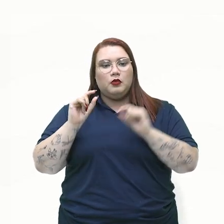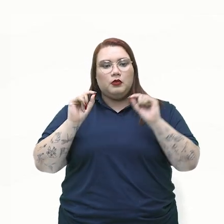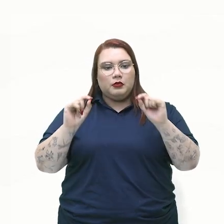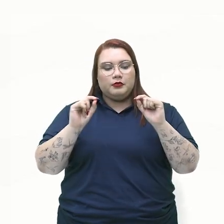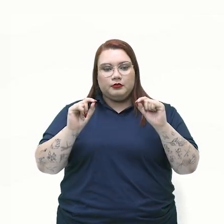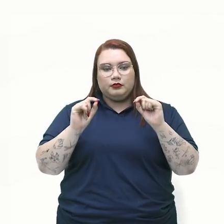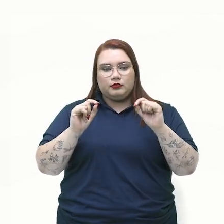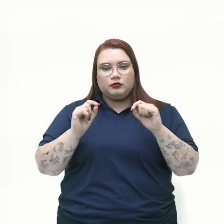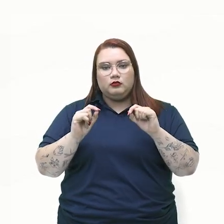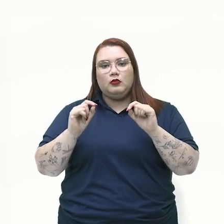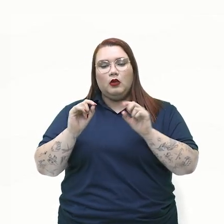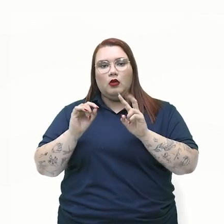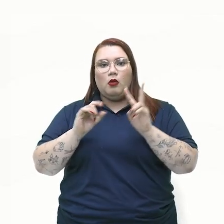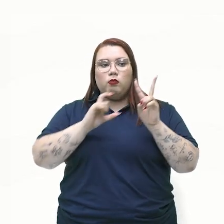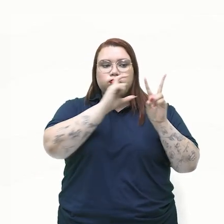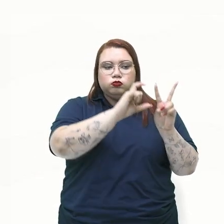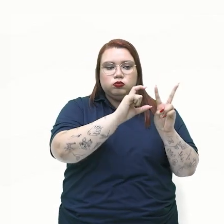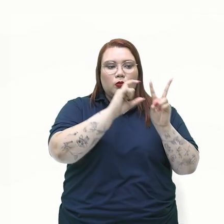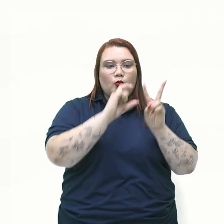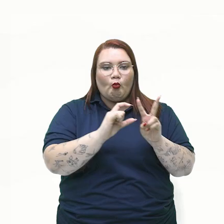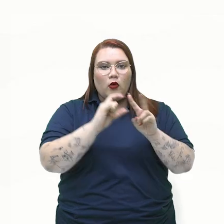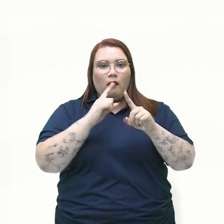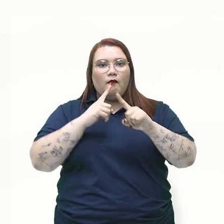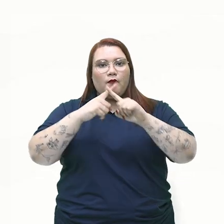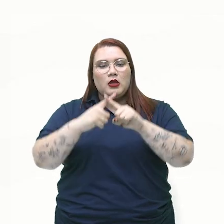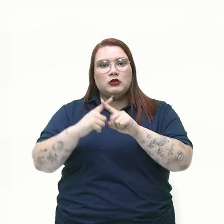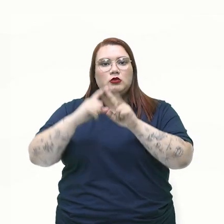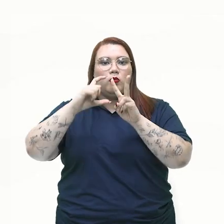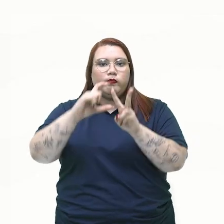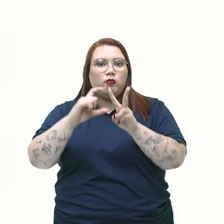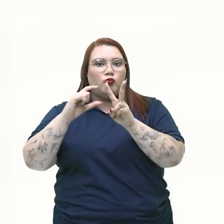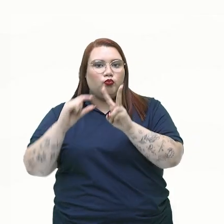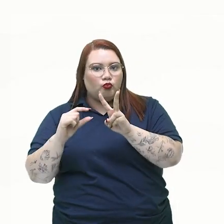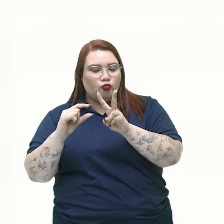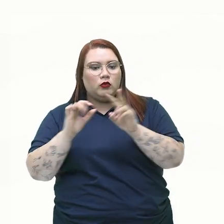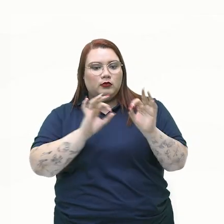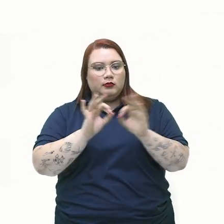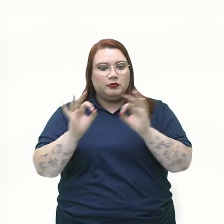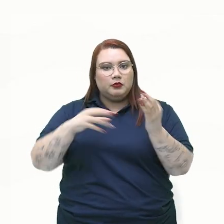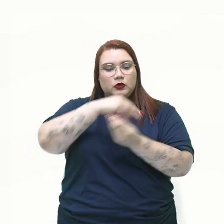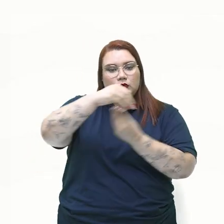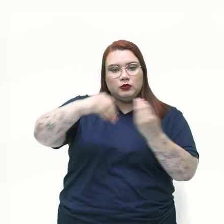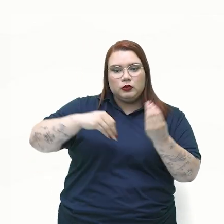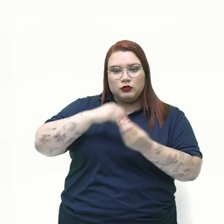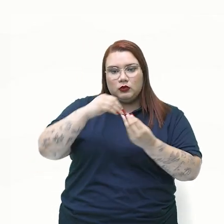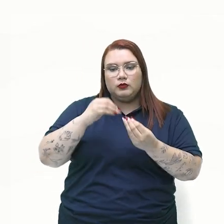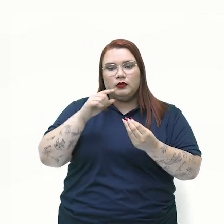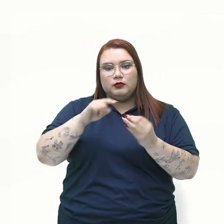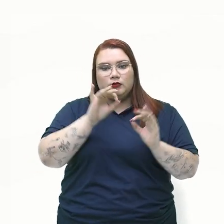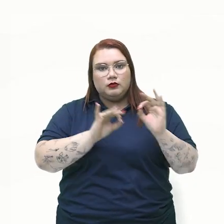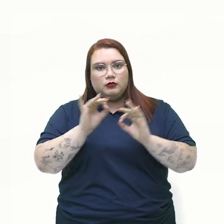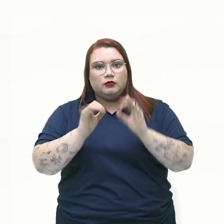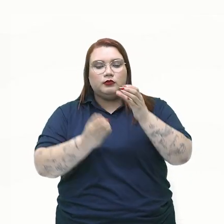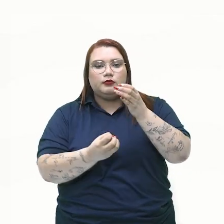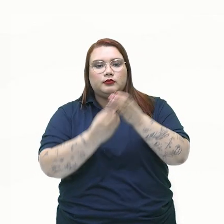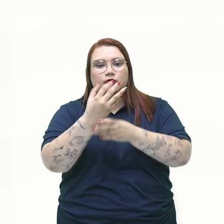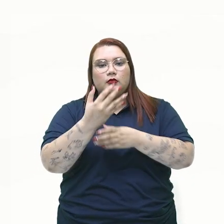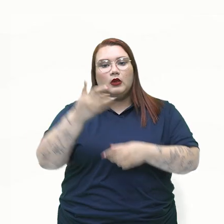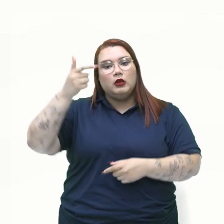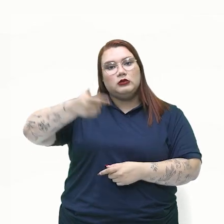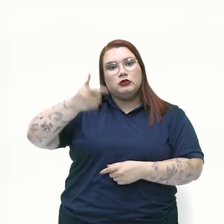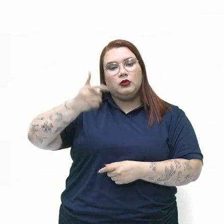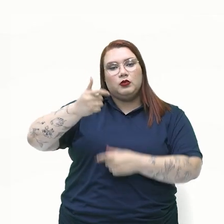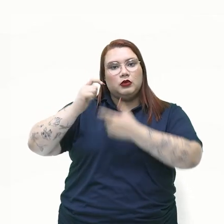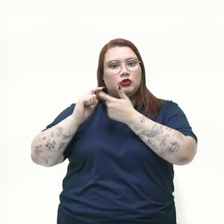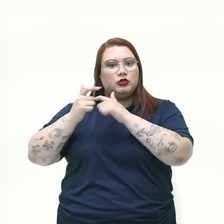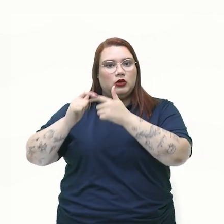O cruzamento de Vzão, Vzinho com Vzão, Vzinho. E aí, nesse processo de autofecundação, vamos observar